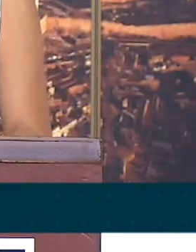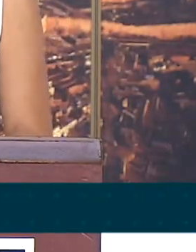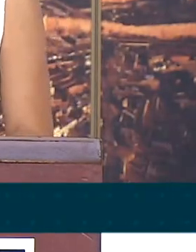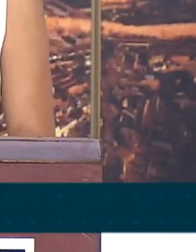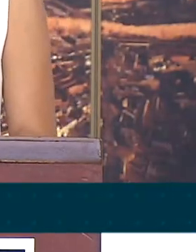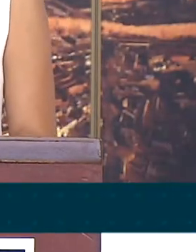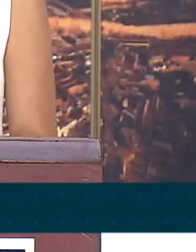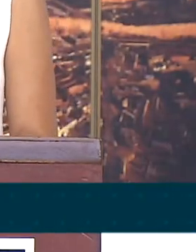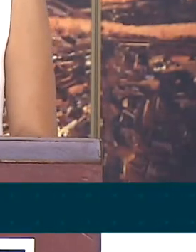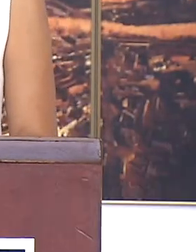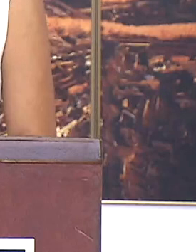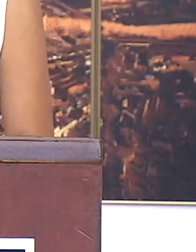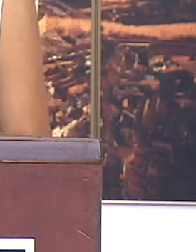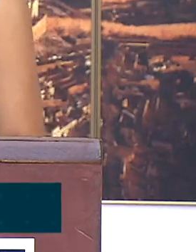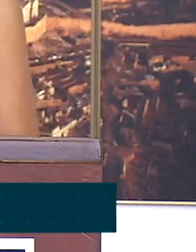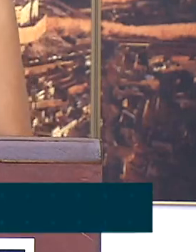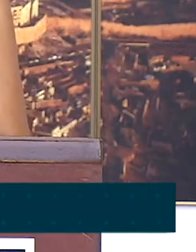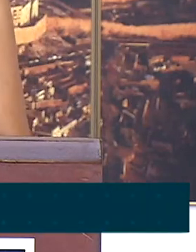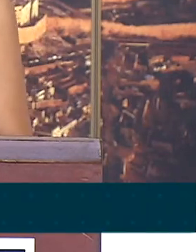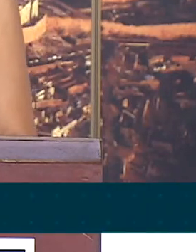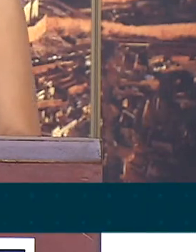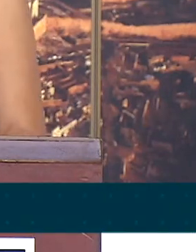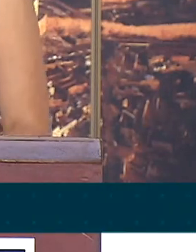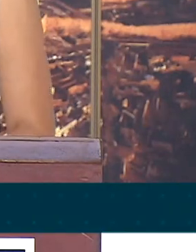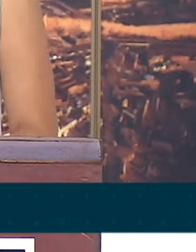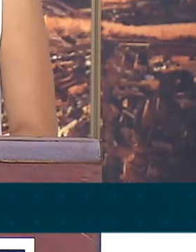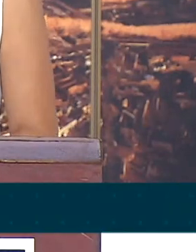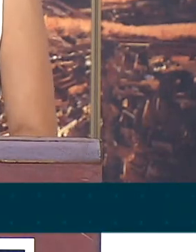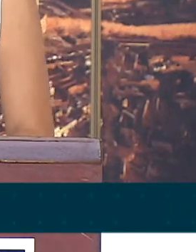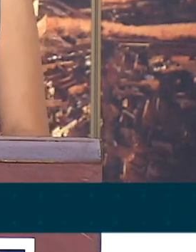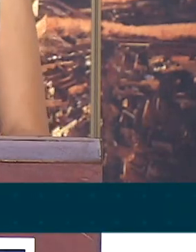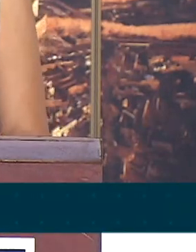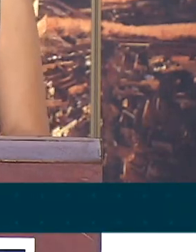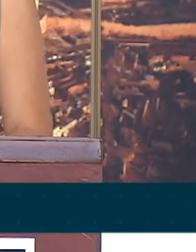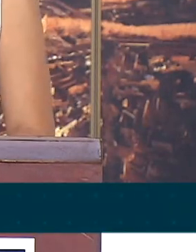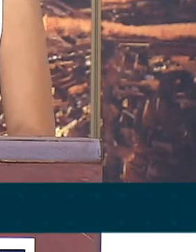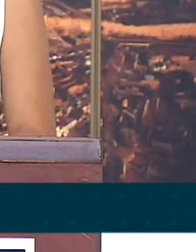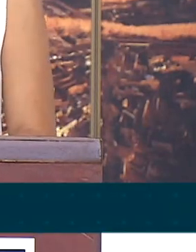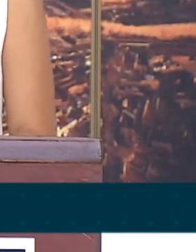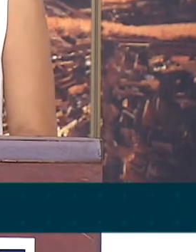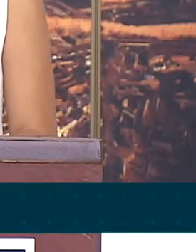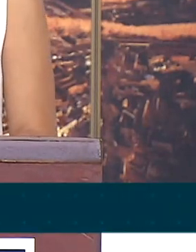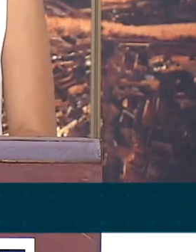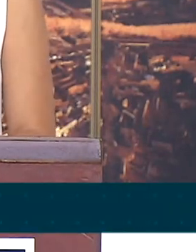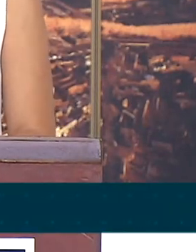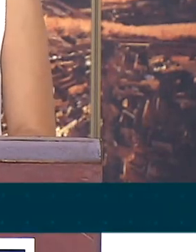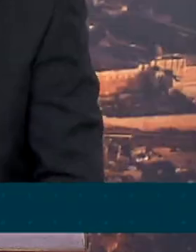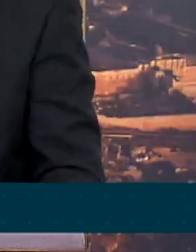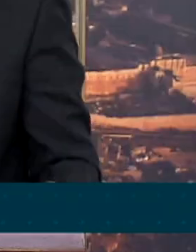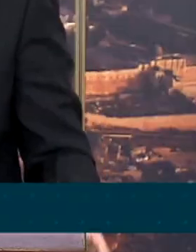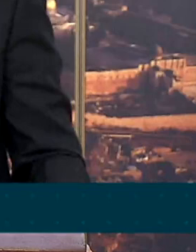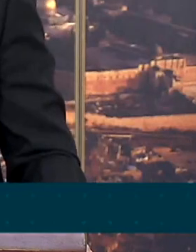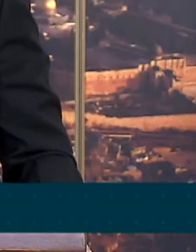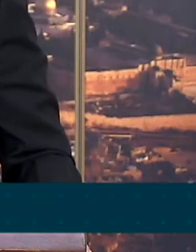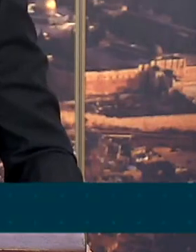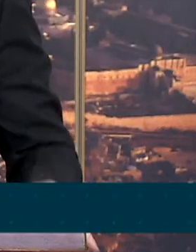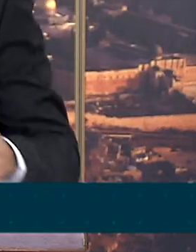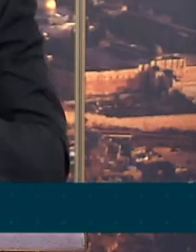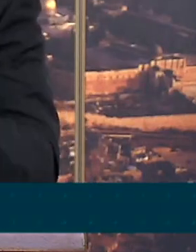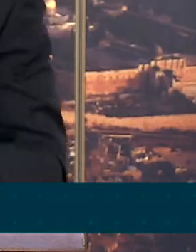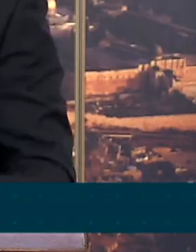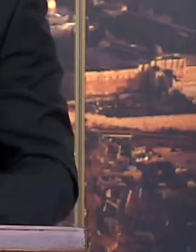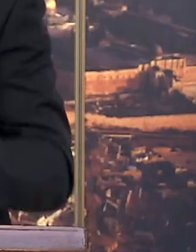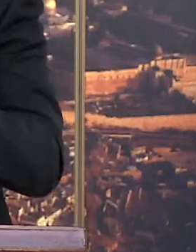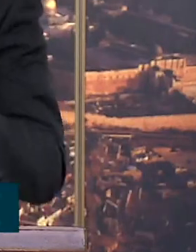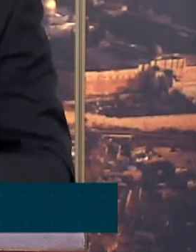fundamental para que possamos alcançar mais brasileiros que necessitam de auxílio nesse momento de pandemia. Nós planejamos isso